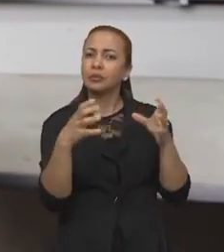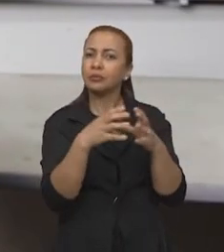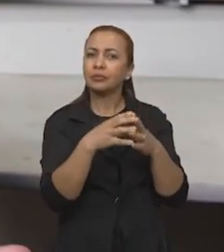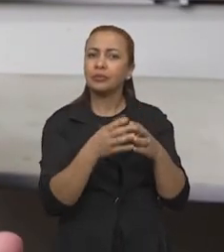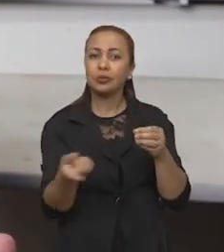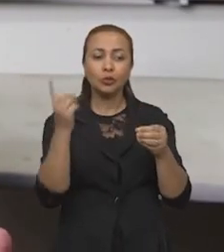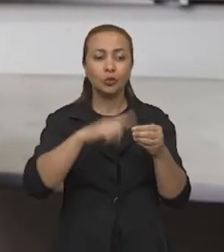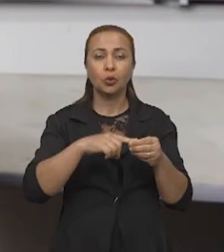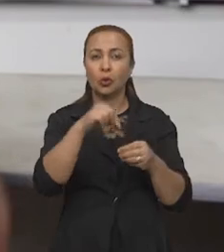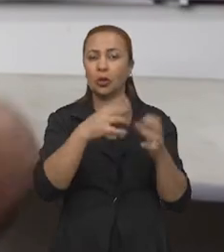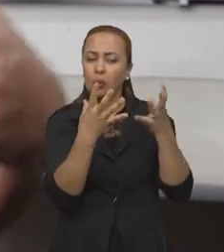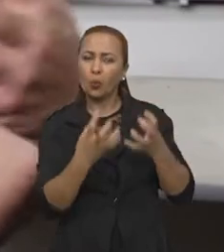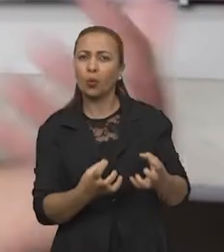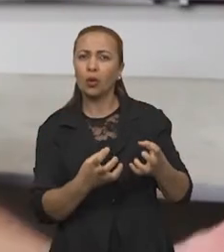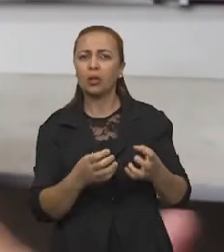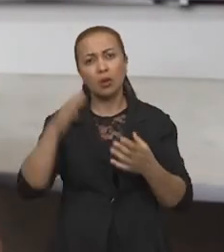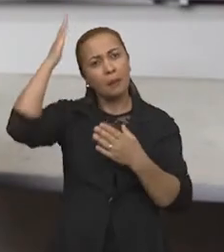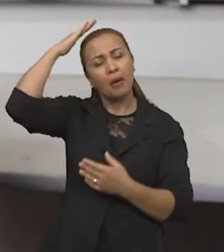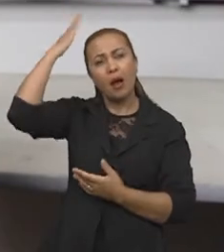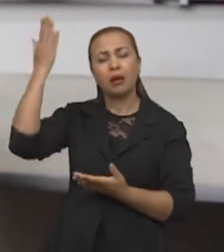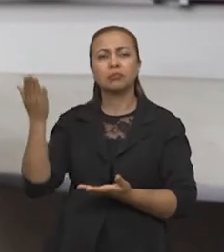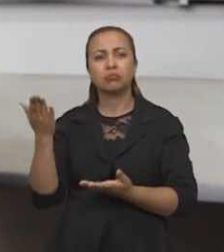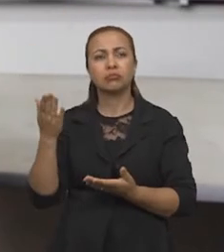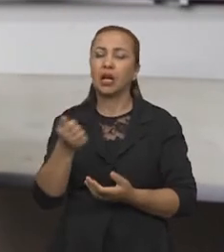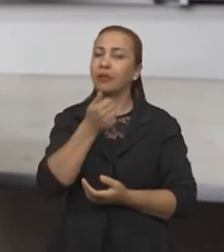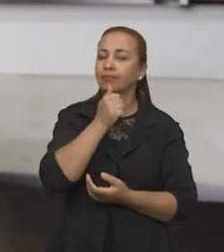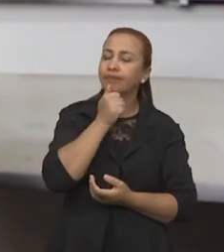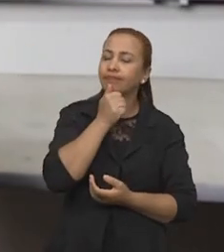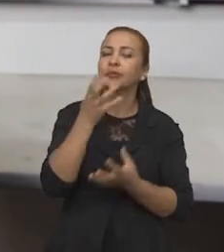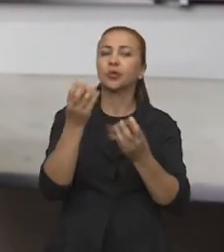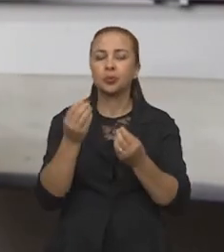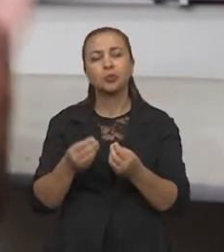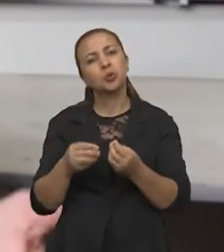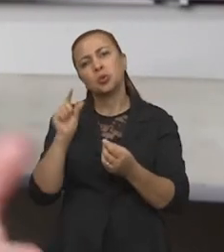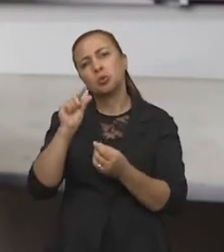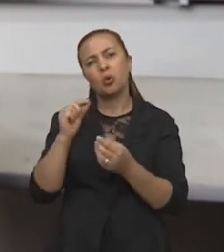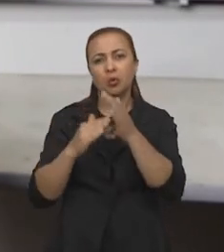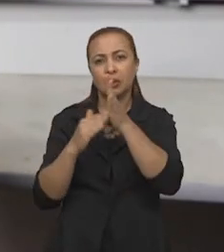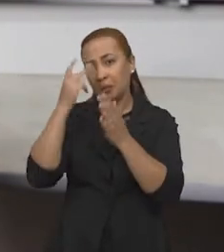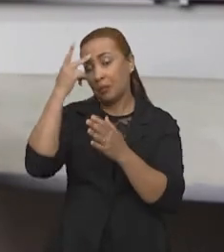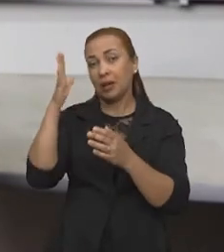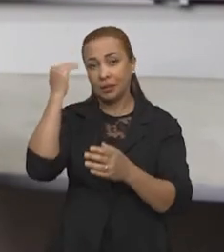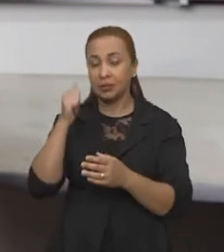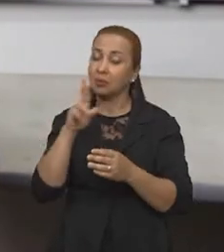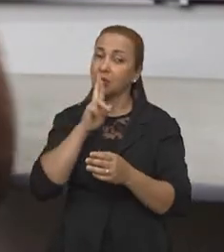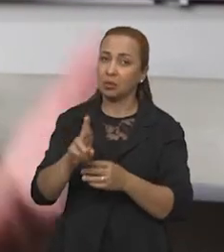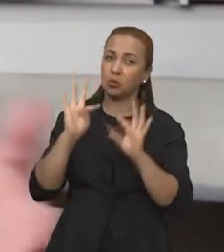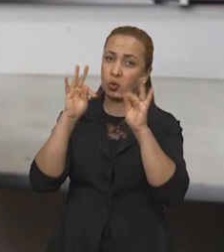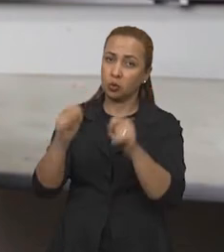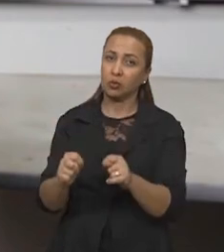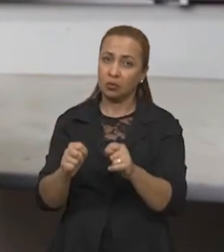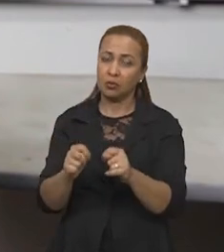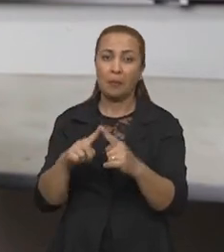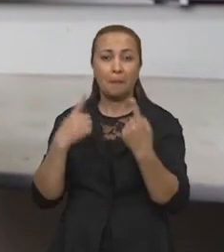que esse grupo chegou no sertão da Paraíba, né? Ainda é muito cedo, né, para a gente obter algumas conclusões